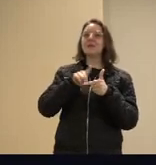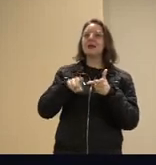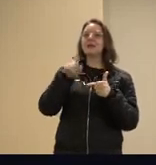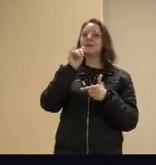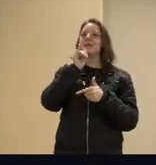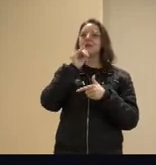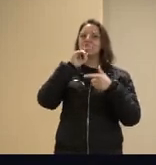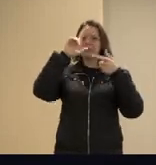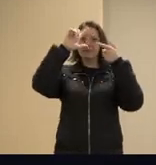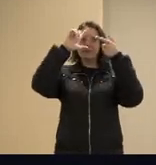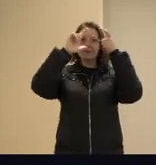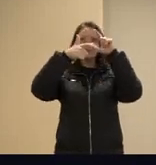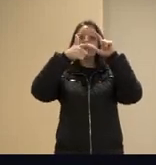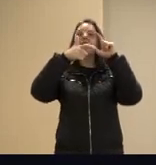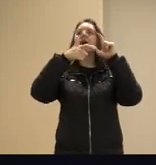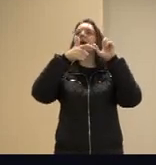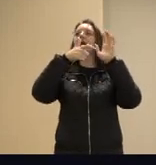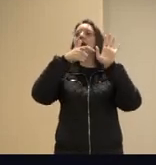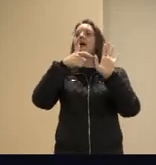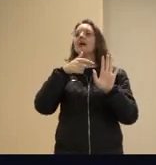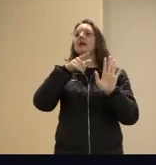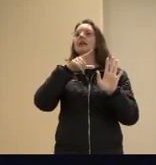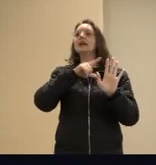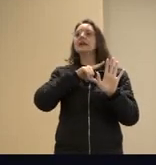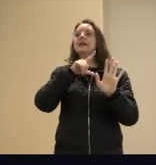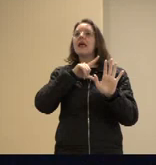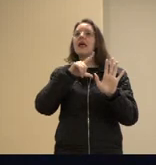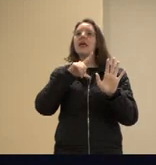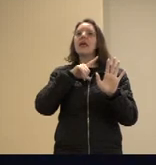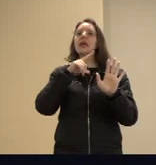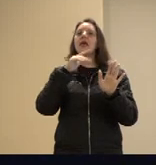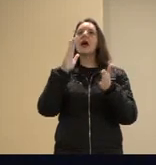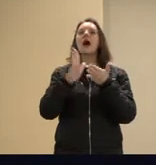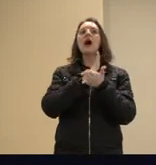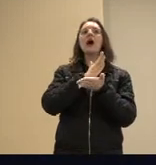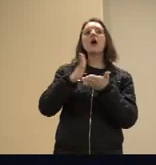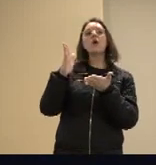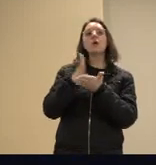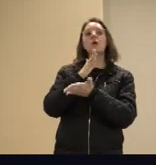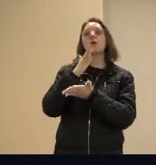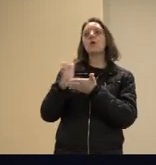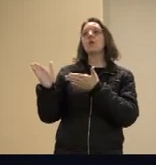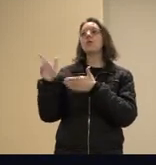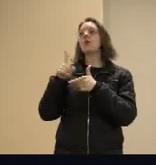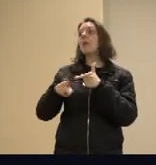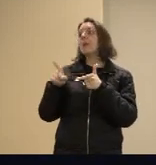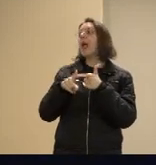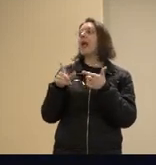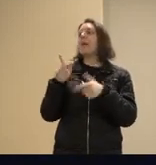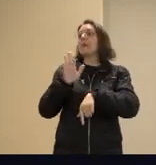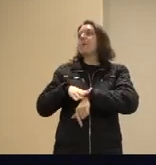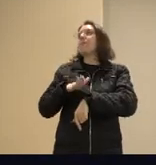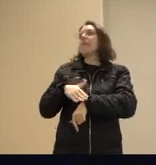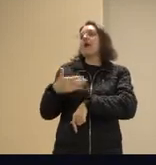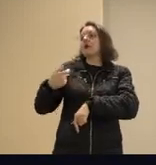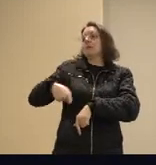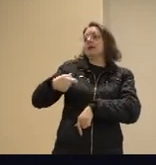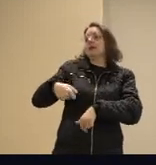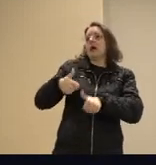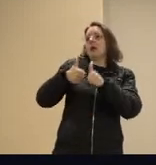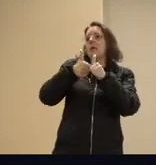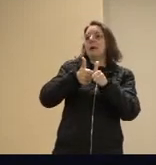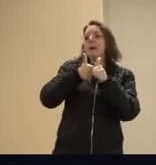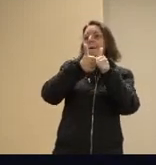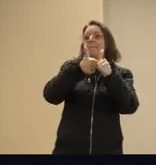ou que em tese, ele está com alguma debilidade naquele momento, e que precisa de um